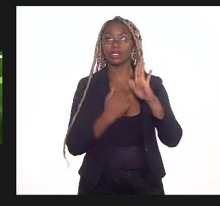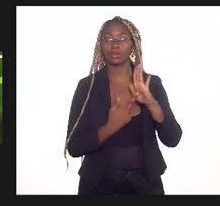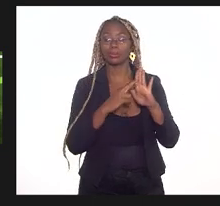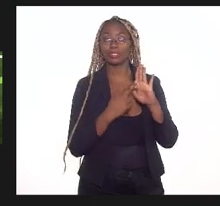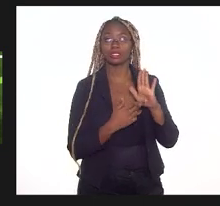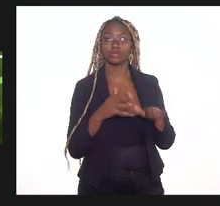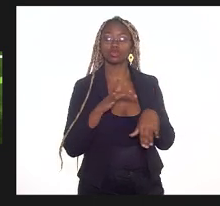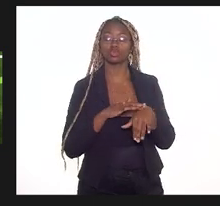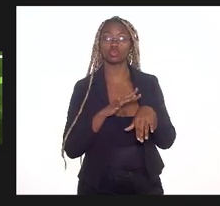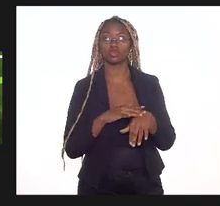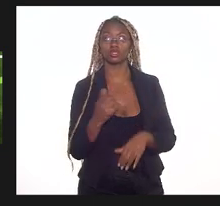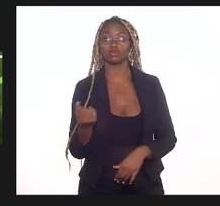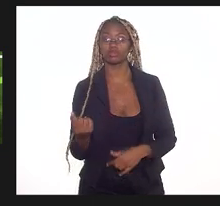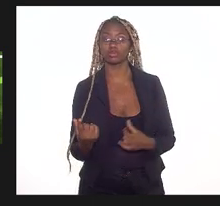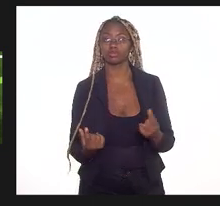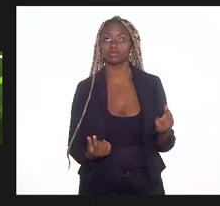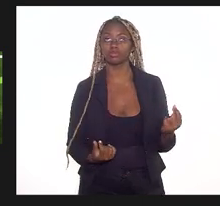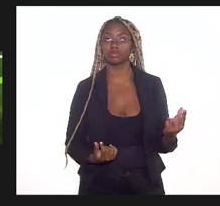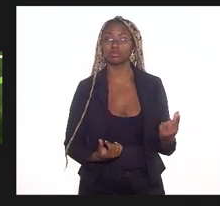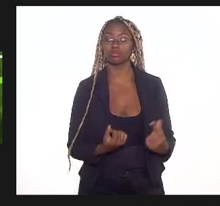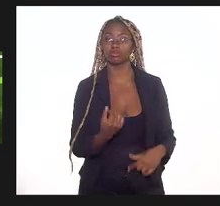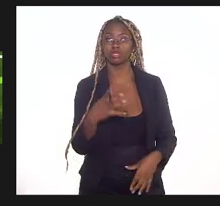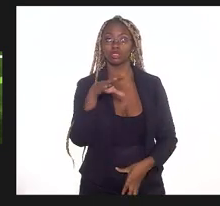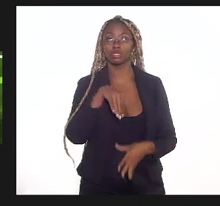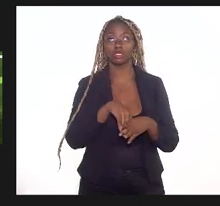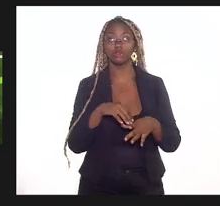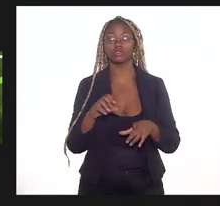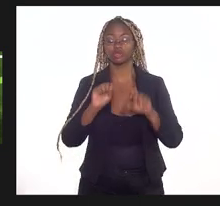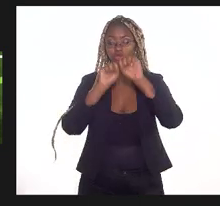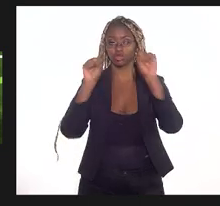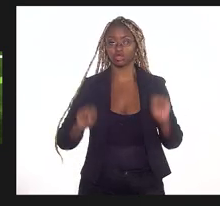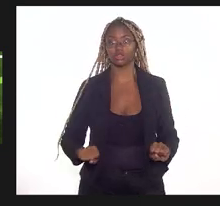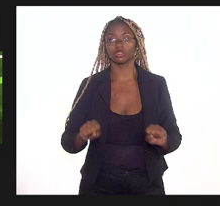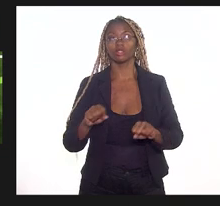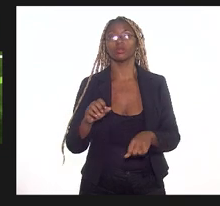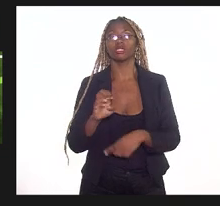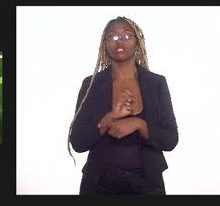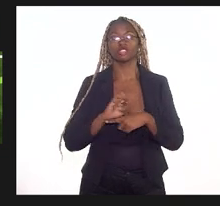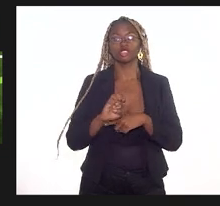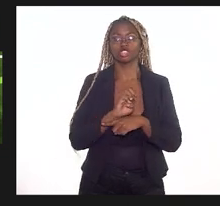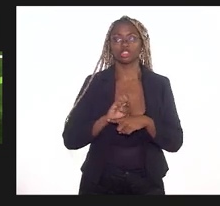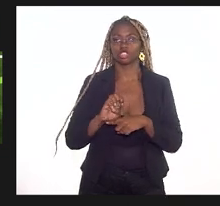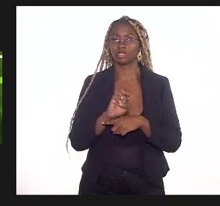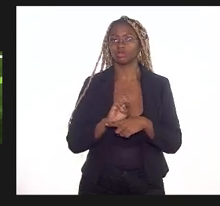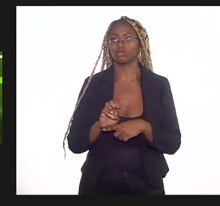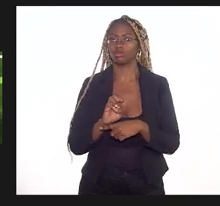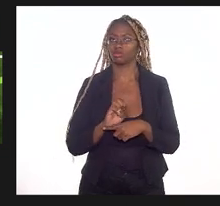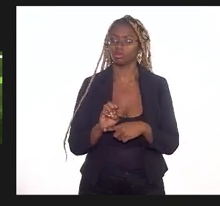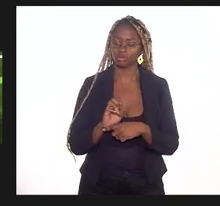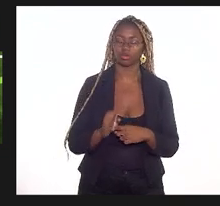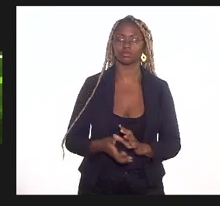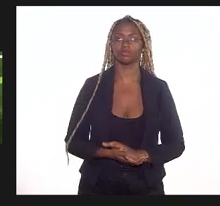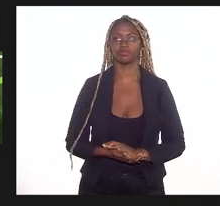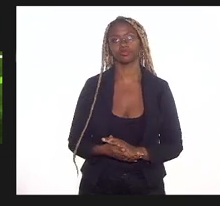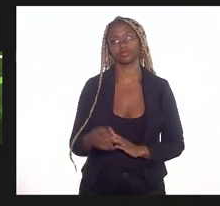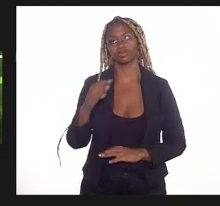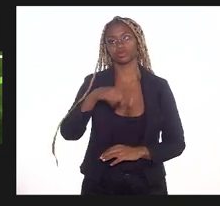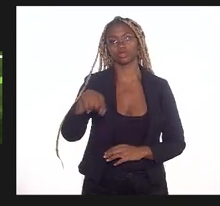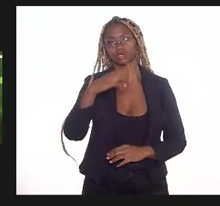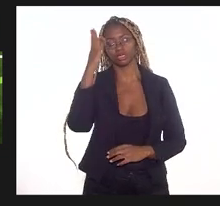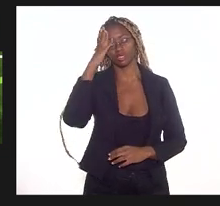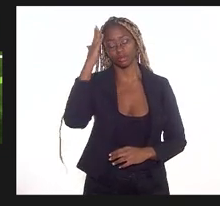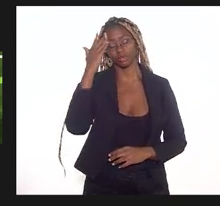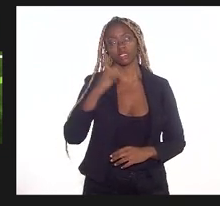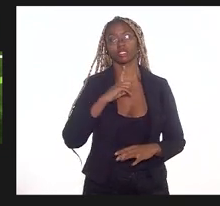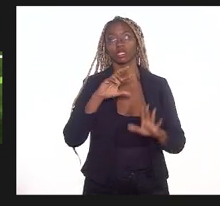dos casos dos raros, para dentro do sistema estadual de regulação, principalmente da REUNE. Como os senhores sabem, hoje a gente tem a